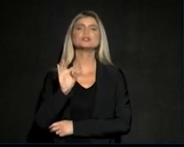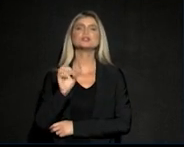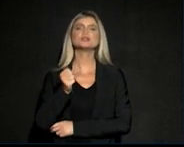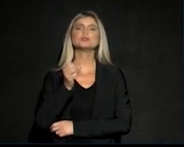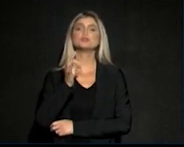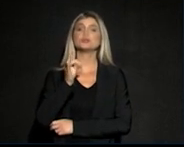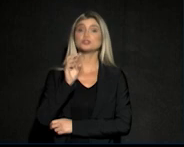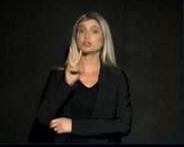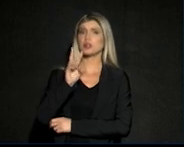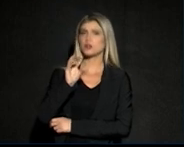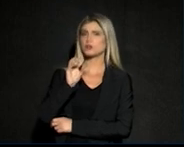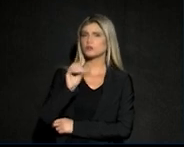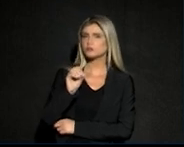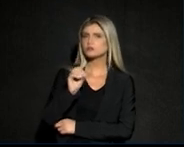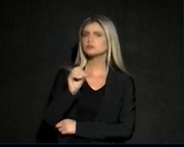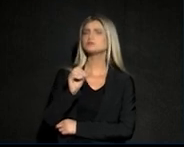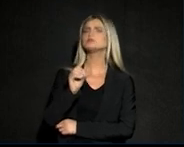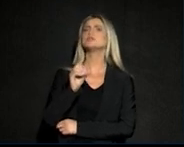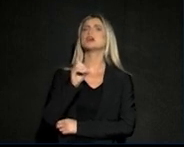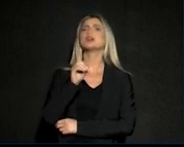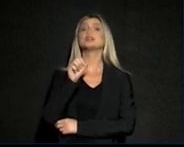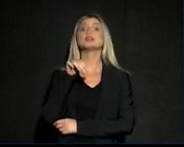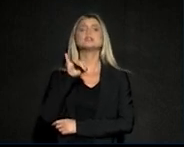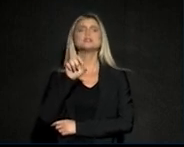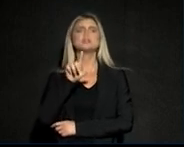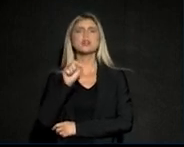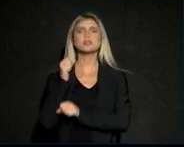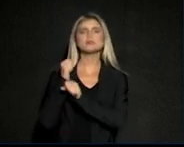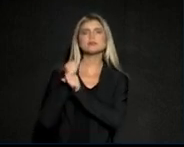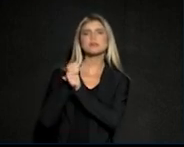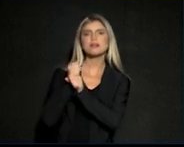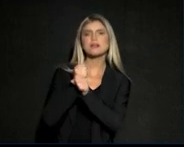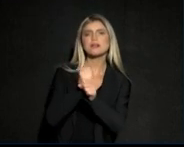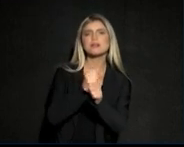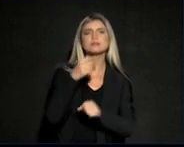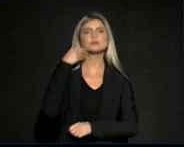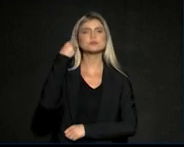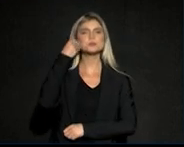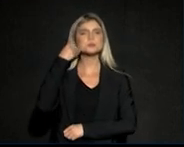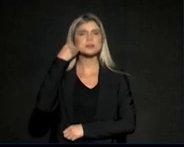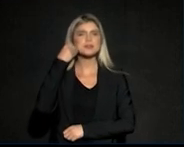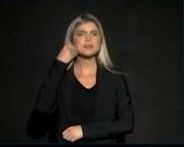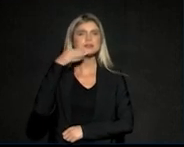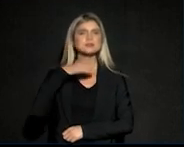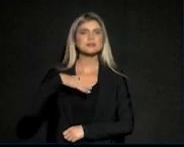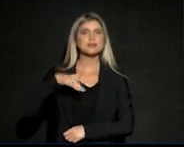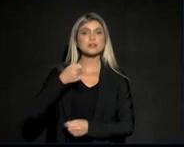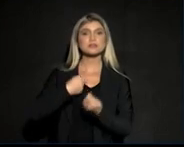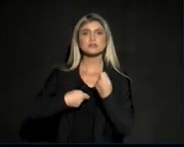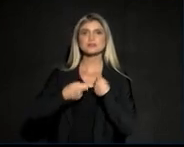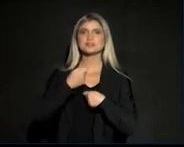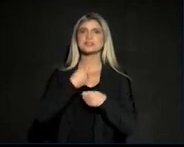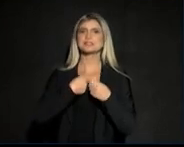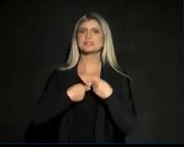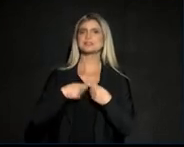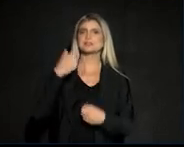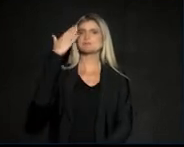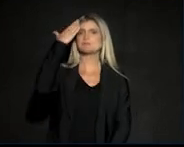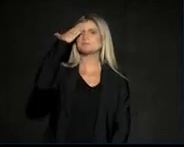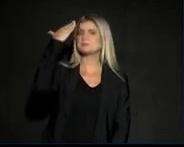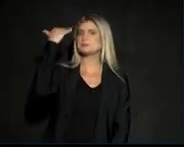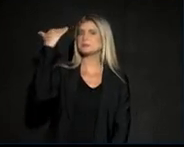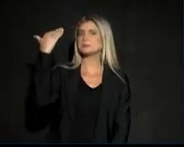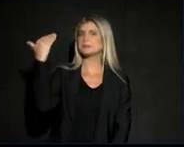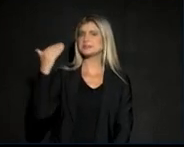Marques tem anos de experiência no mercado financeiro na iniciativa privada muito sucesso e nos últimos